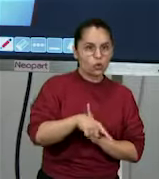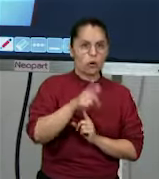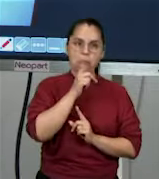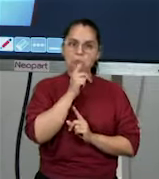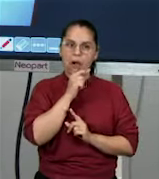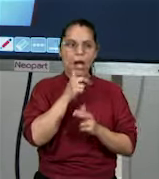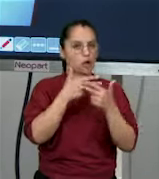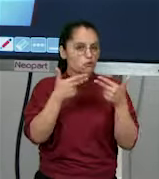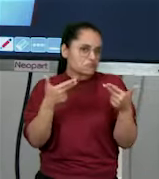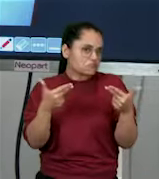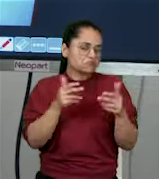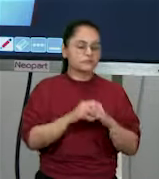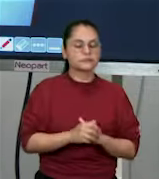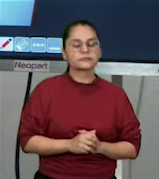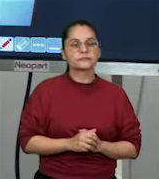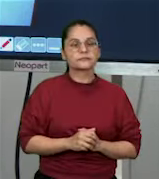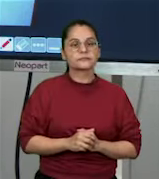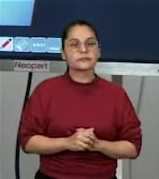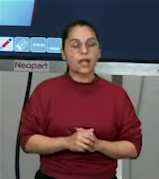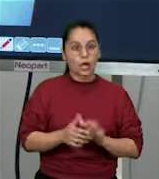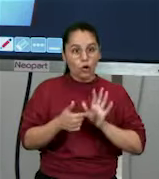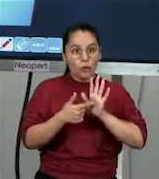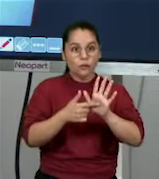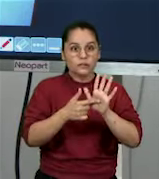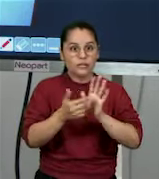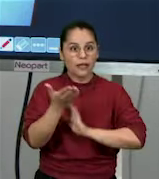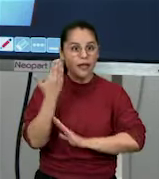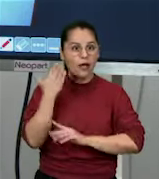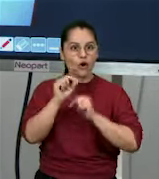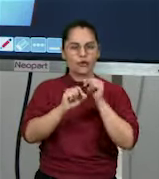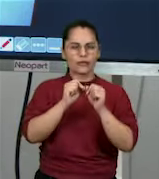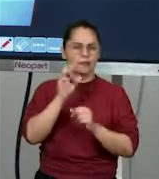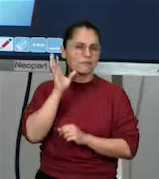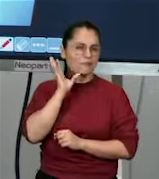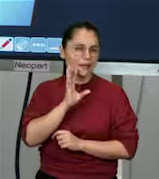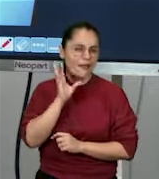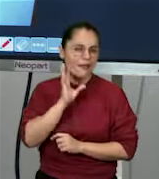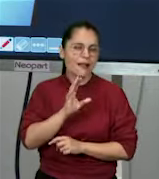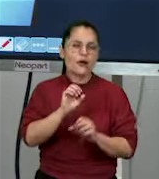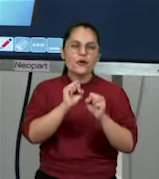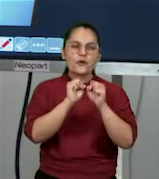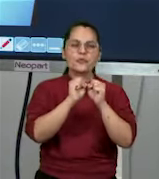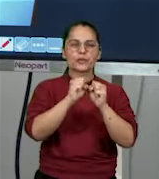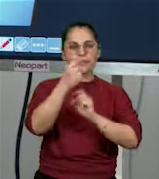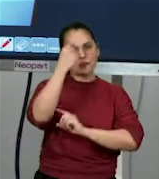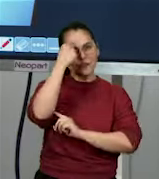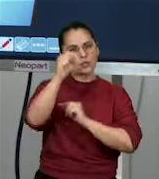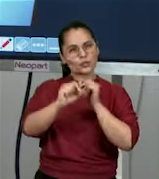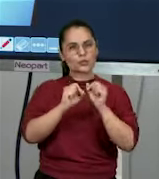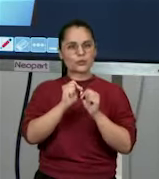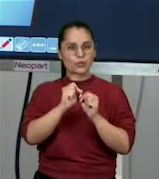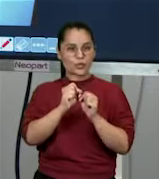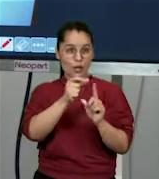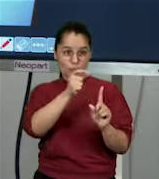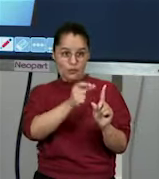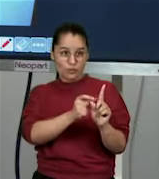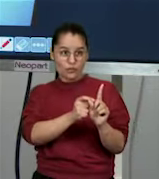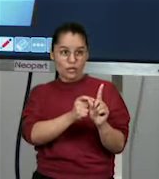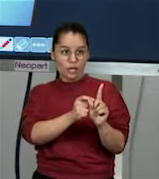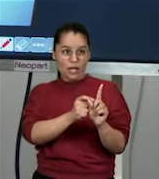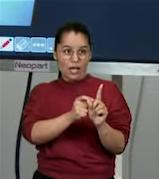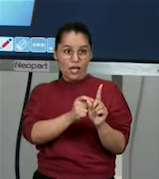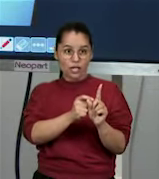água, em qualquer outro lugar. E como eu mostrei no exemplo anterior, isso é bem legal para que possamos pensar se o personagem está